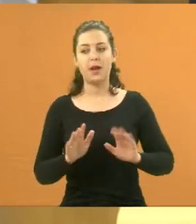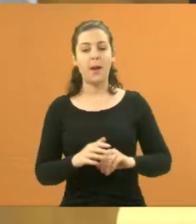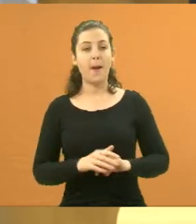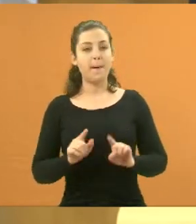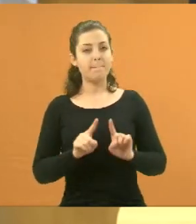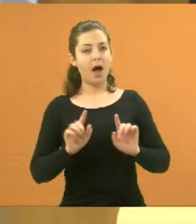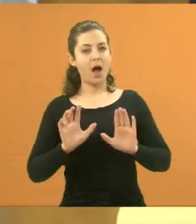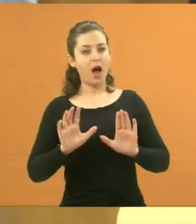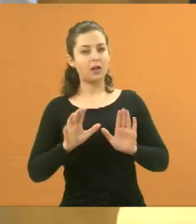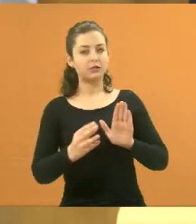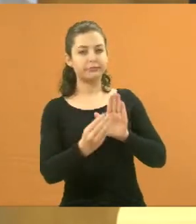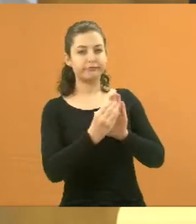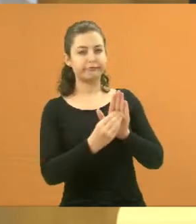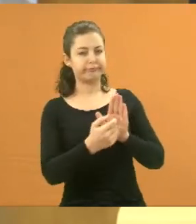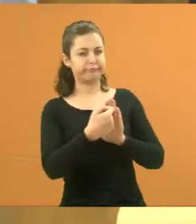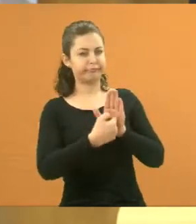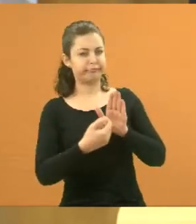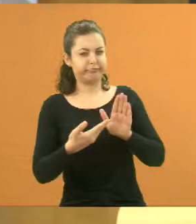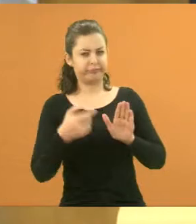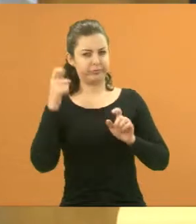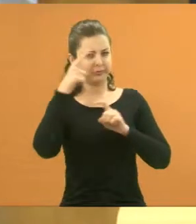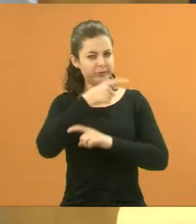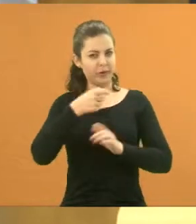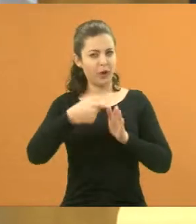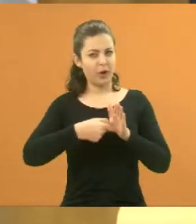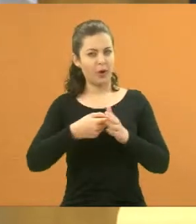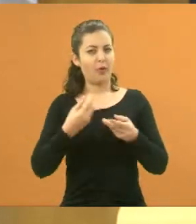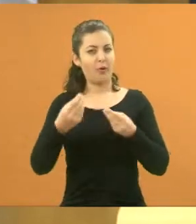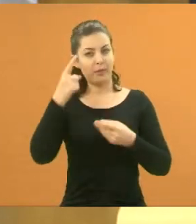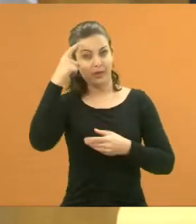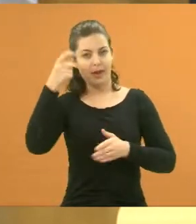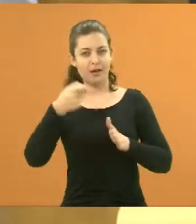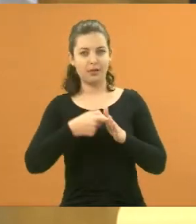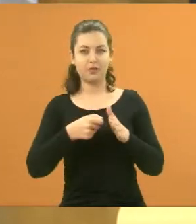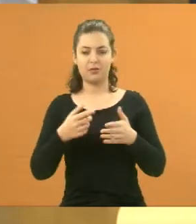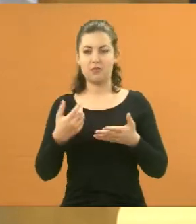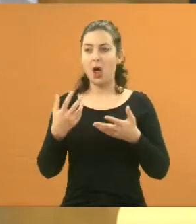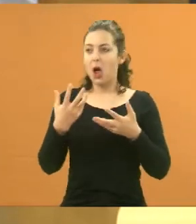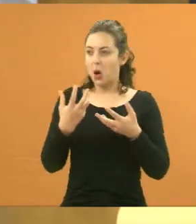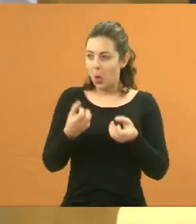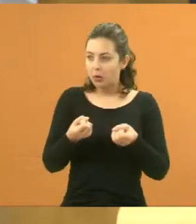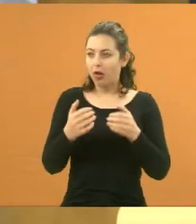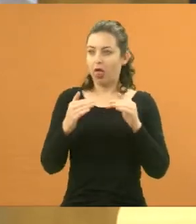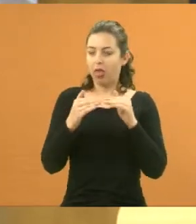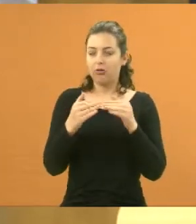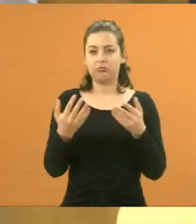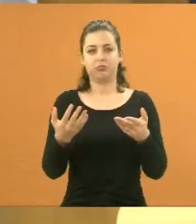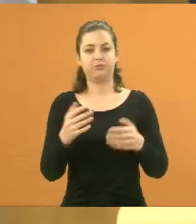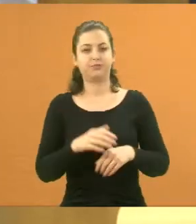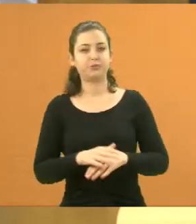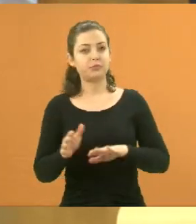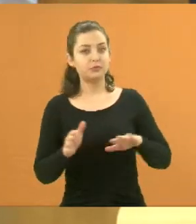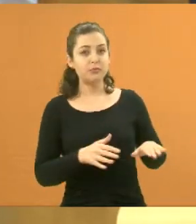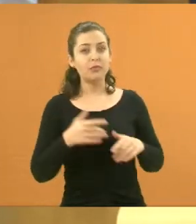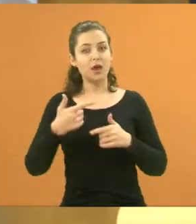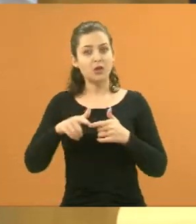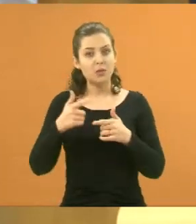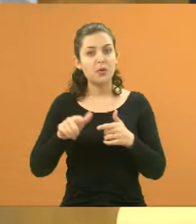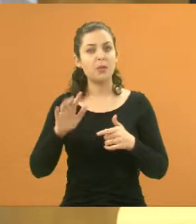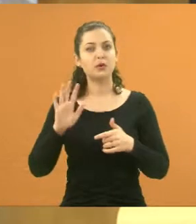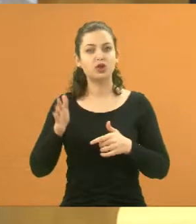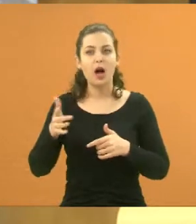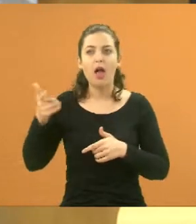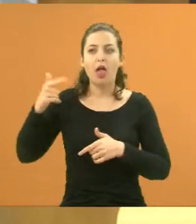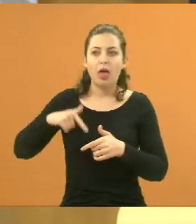forma que estava aqui, fica muito difícil para nós defendermos essa ideia, tendo em vista que esse é um problema recorrente dessa